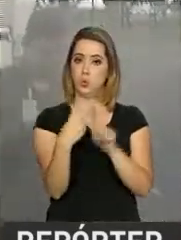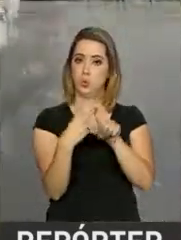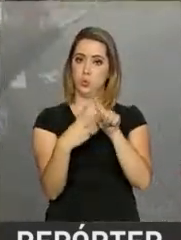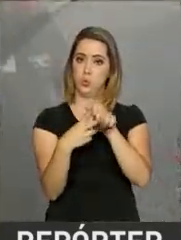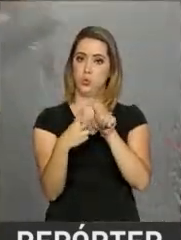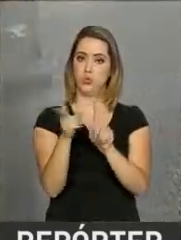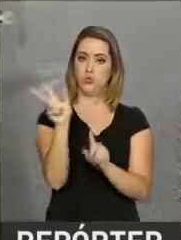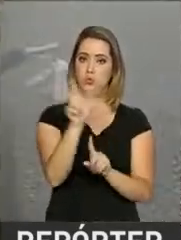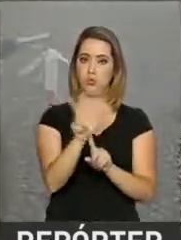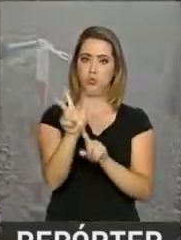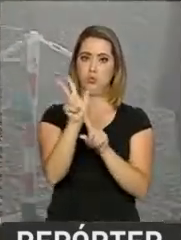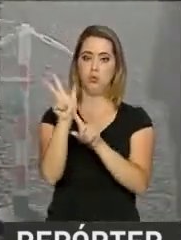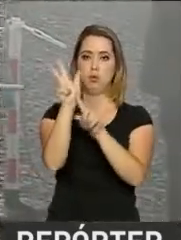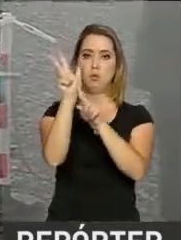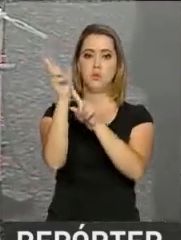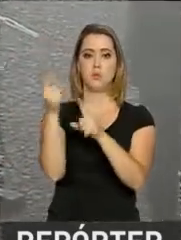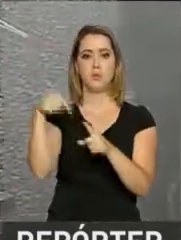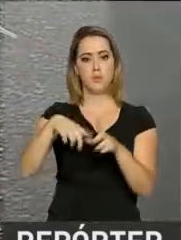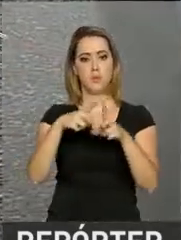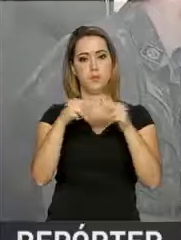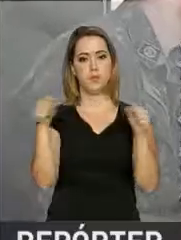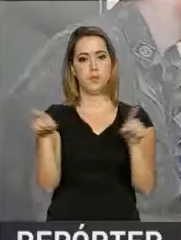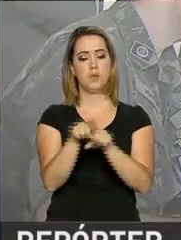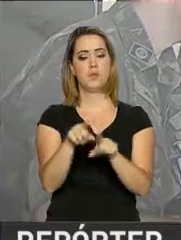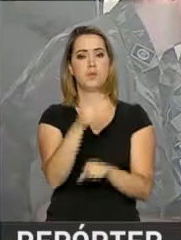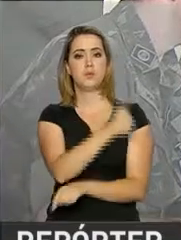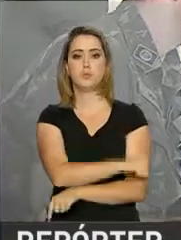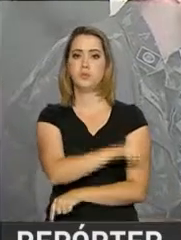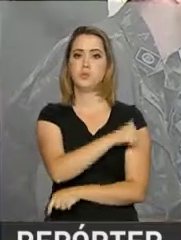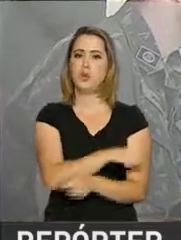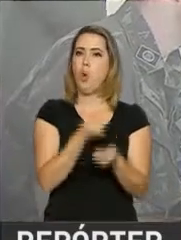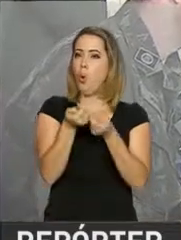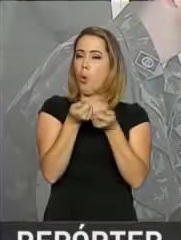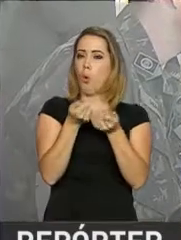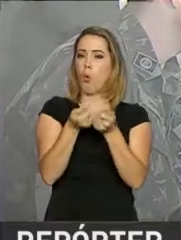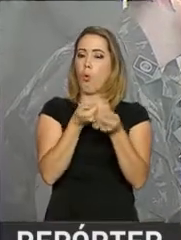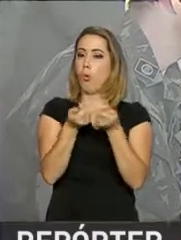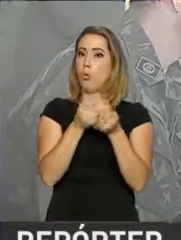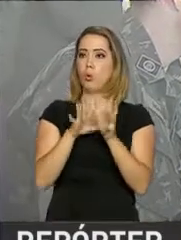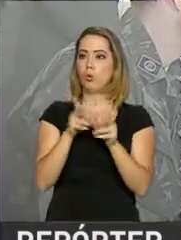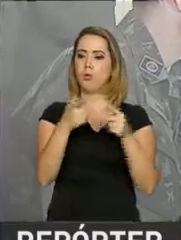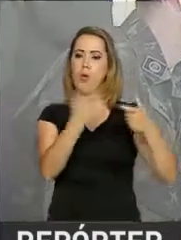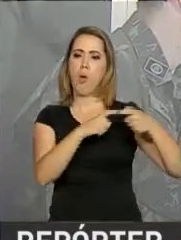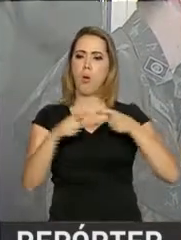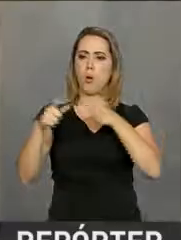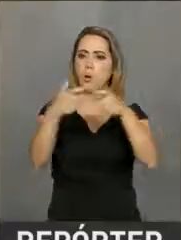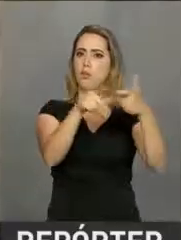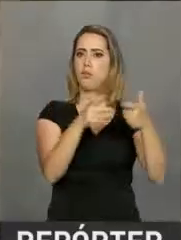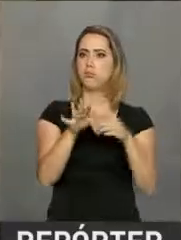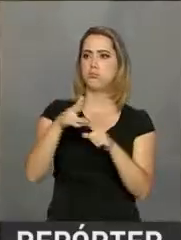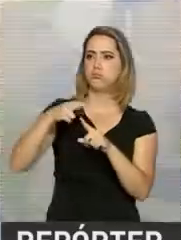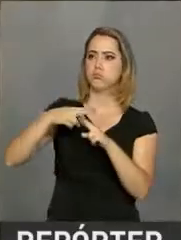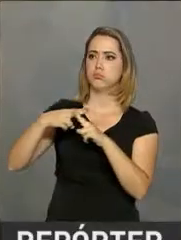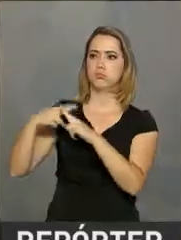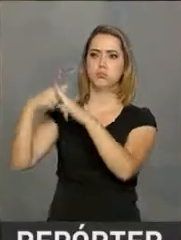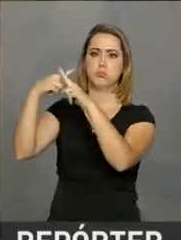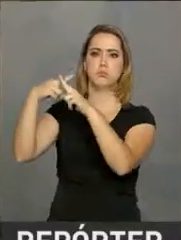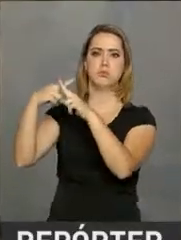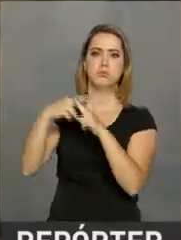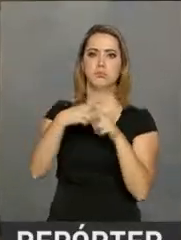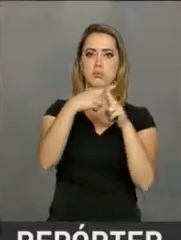aérea brasileira em brasília e no rio de janeiro para controlar a posição do equipamento no espaço já com